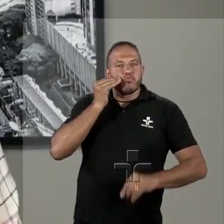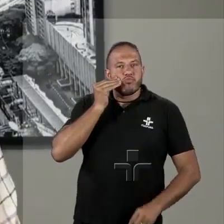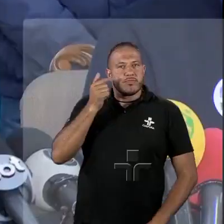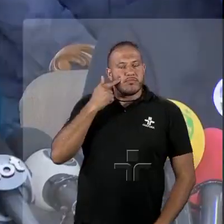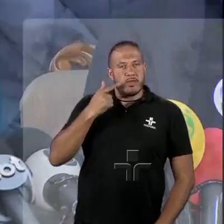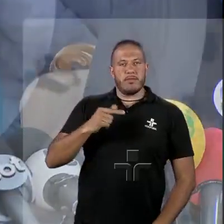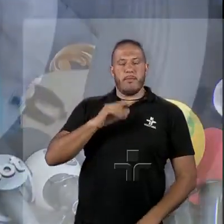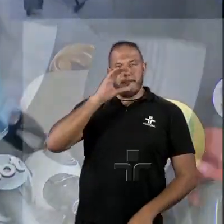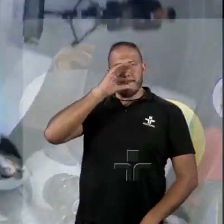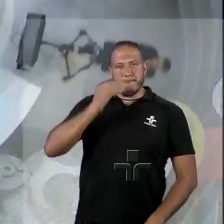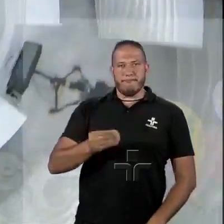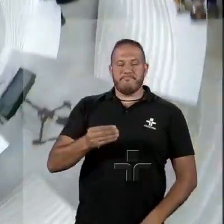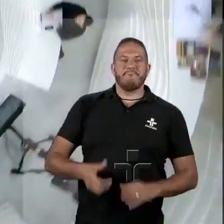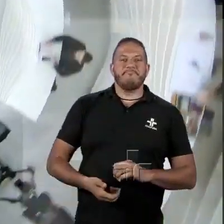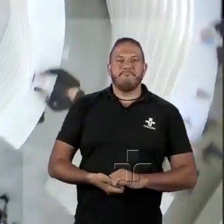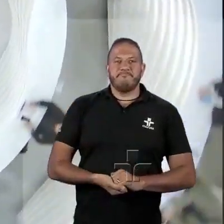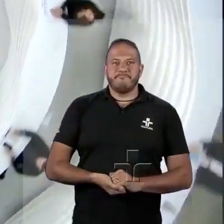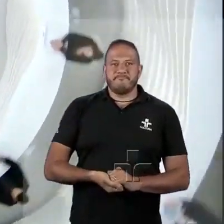PSDB.